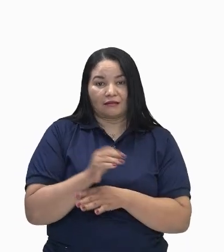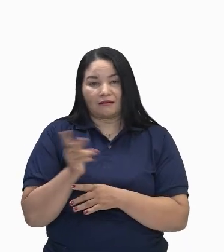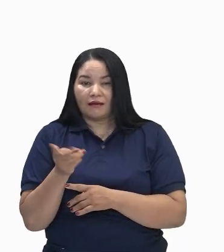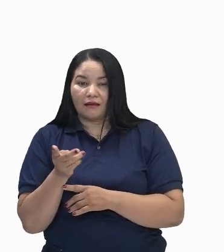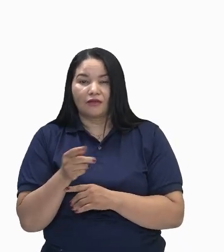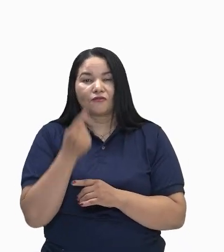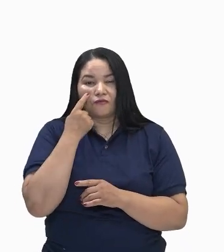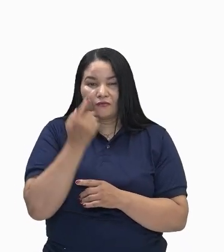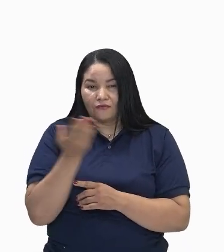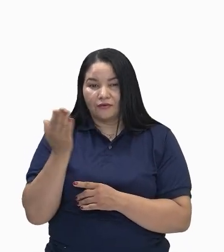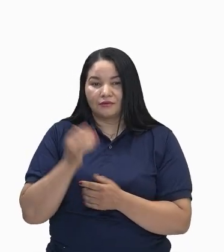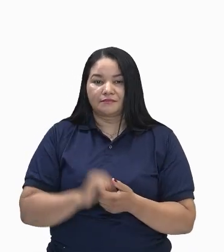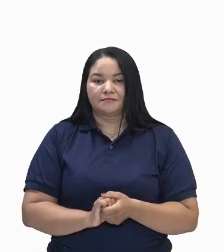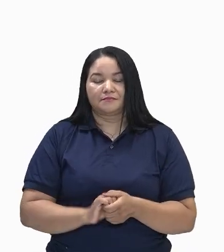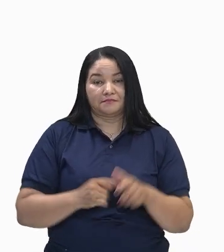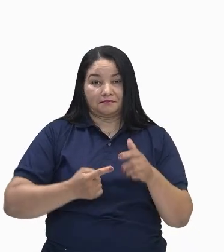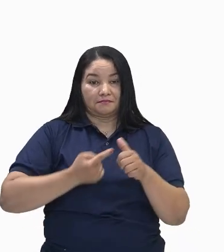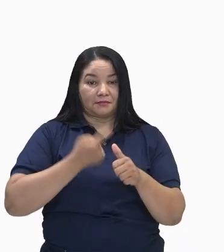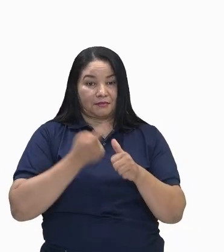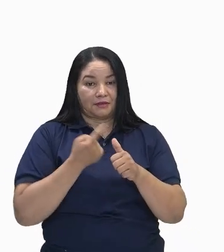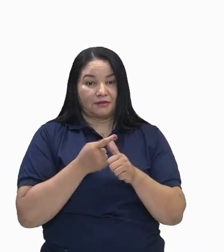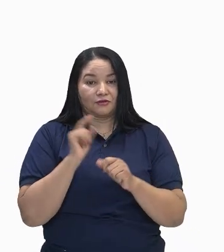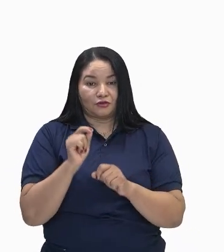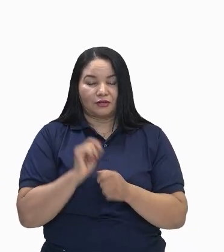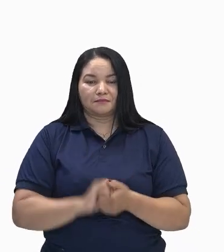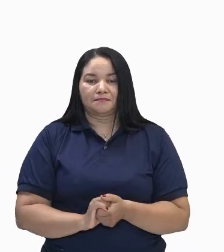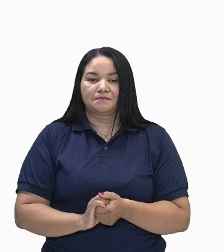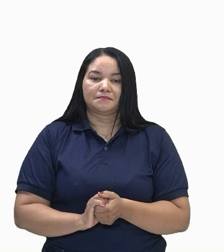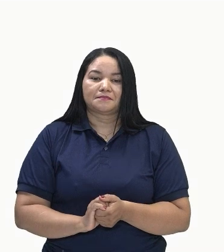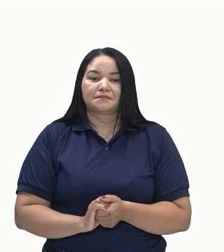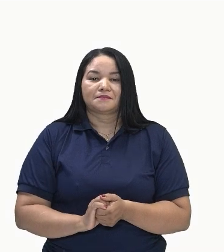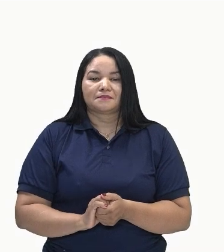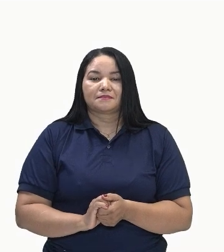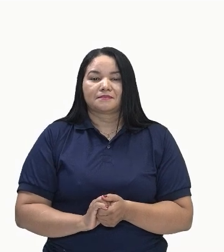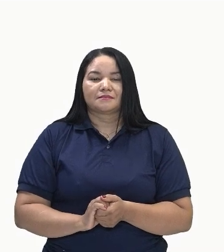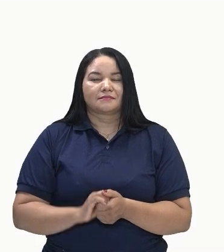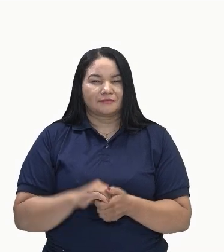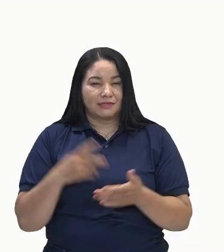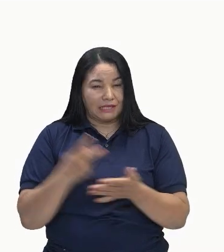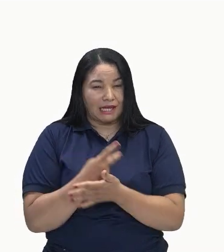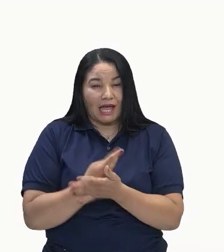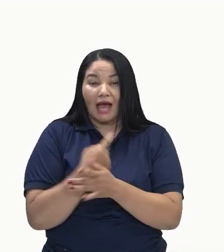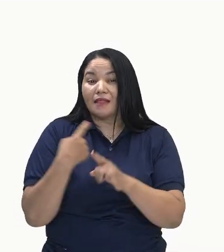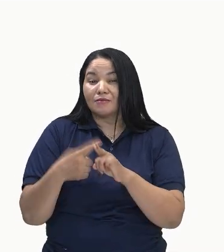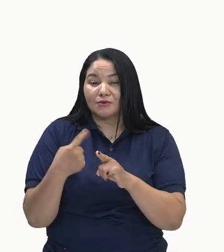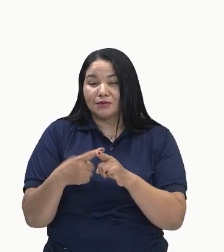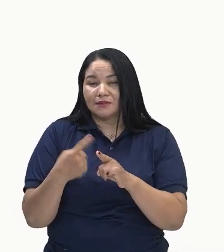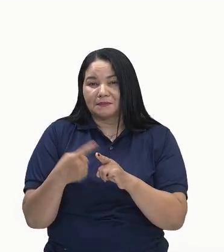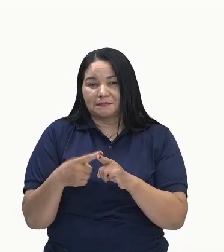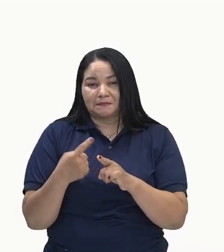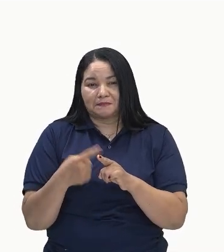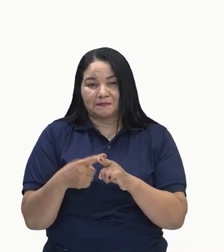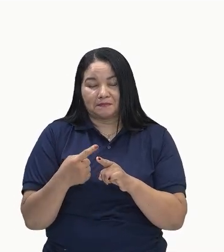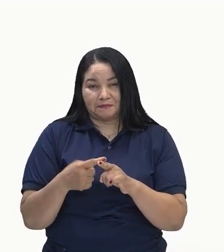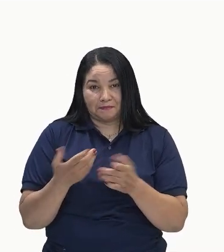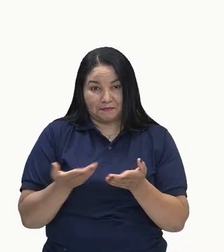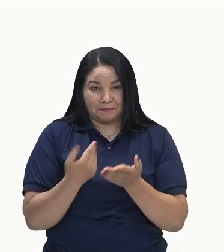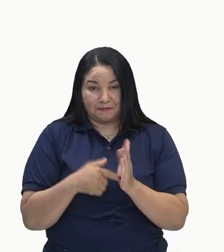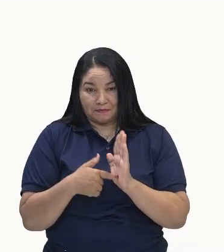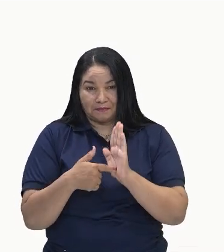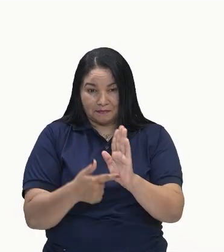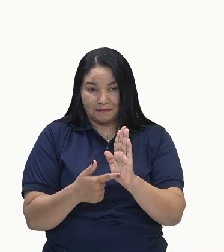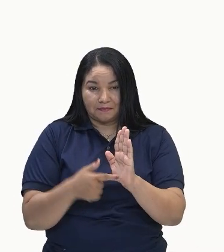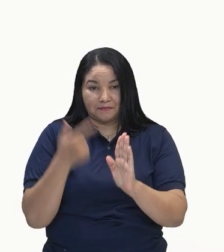primeira, incorrect. She is the most happiest. Tá errado. Por que tá errado? Vou mostrar agora a forma